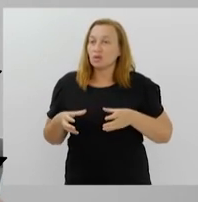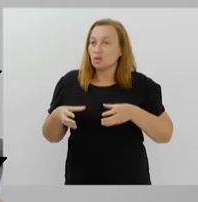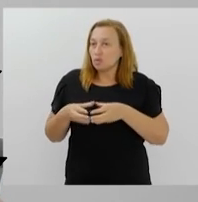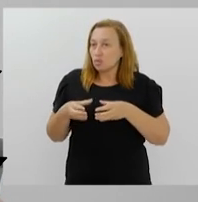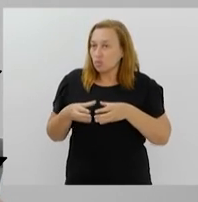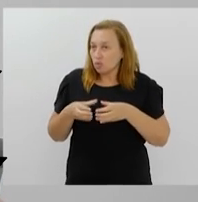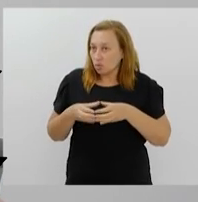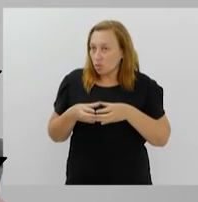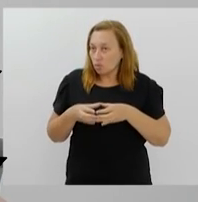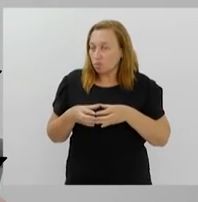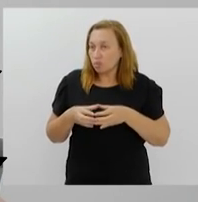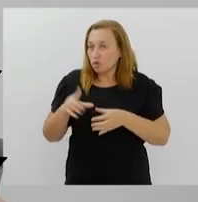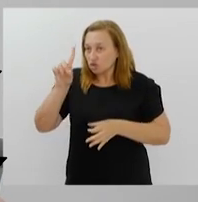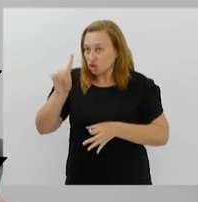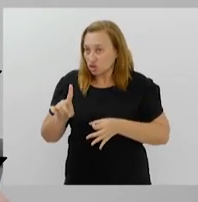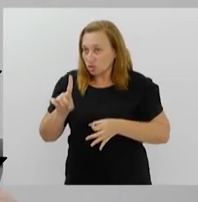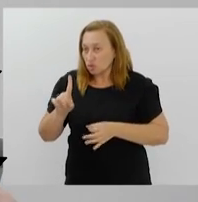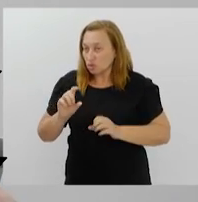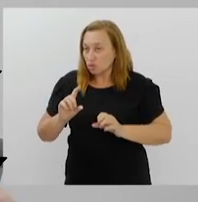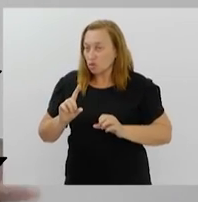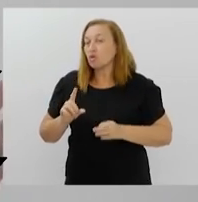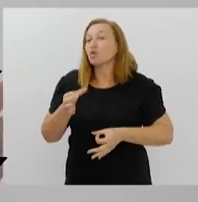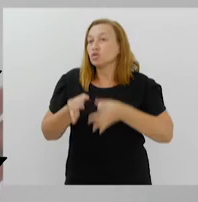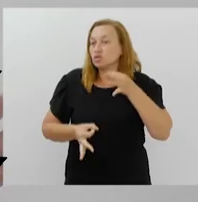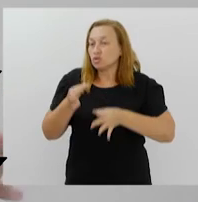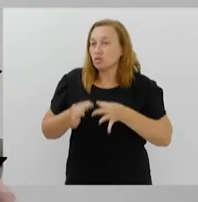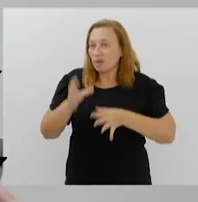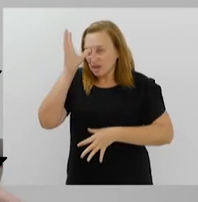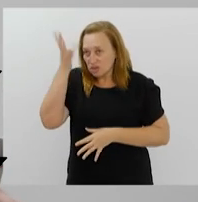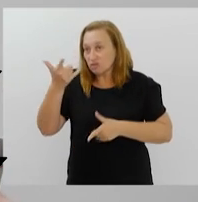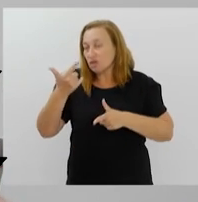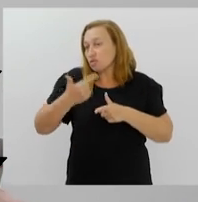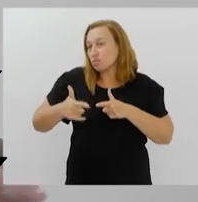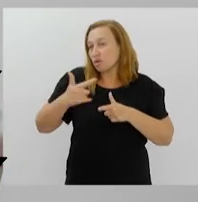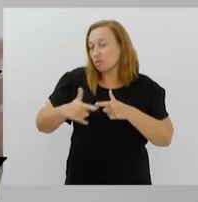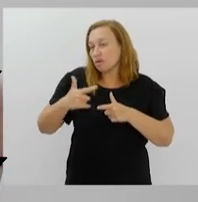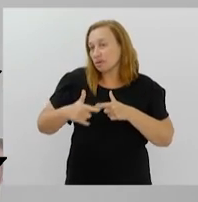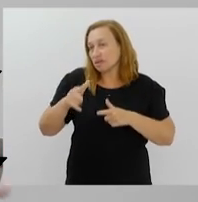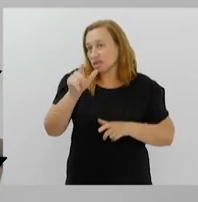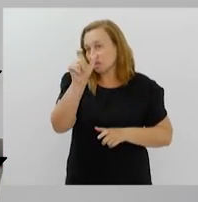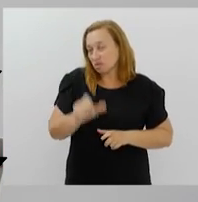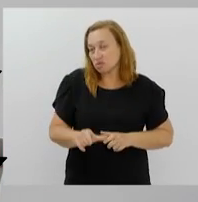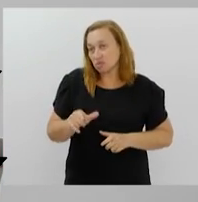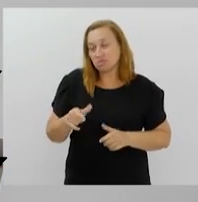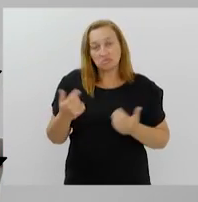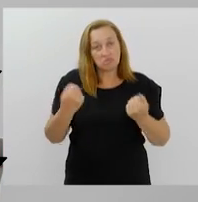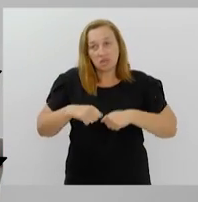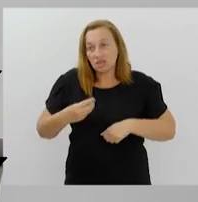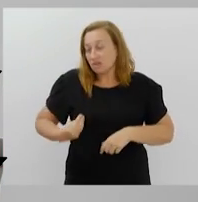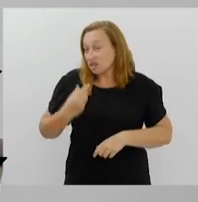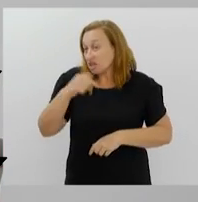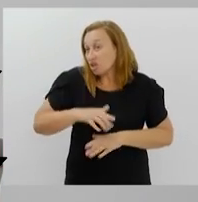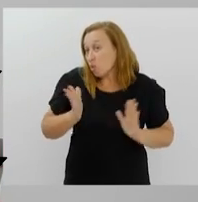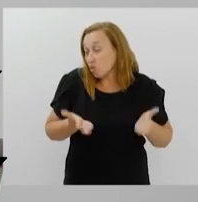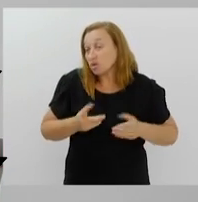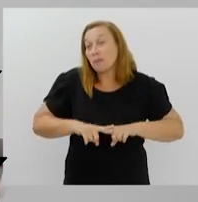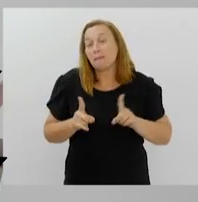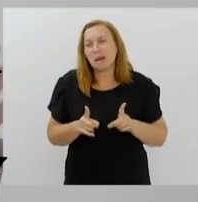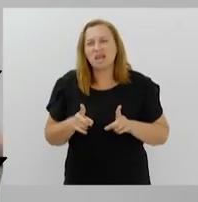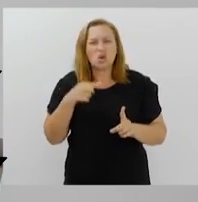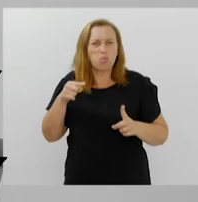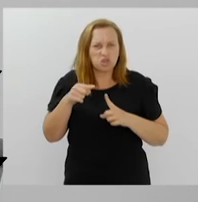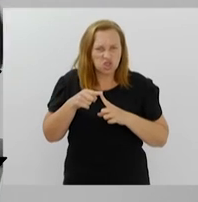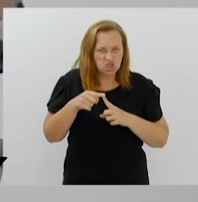diretor jurídico se fizesse esse mesmo esforço para resolver a vida das pessoas a gente não precisava nem estar aqui hoje mas o fato é o seguinte de forma